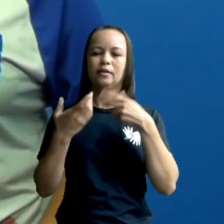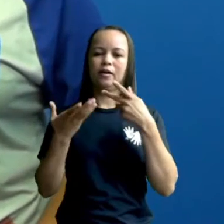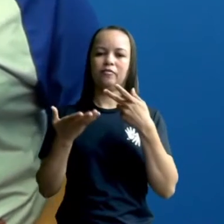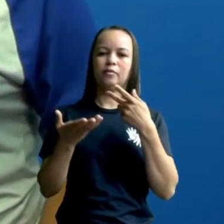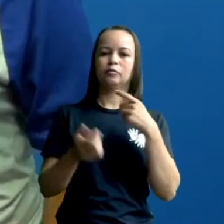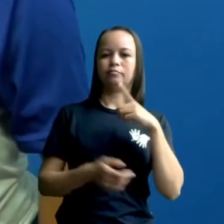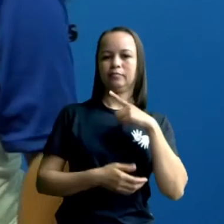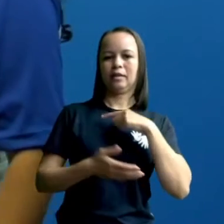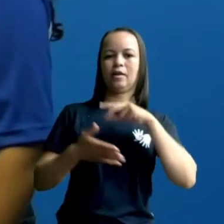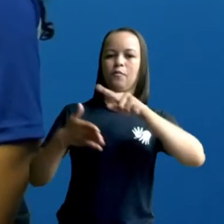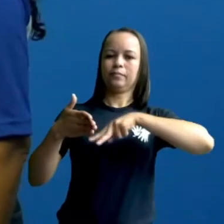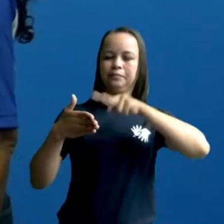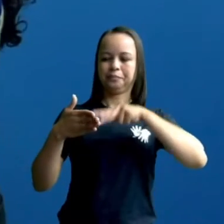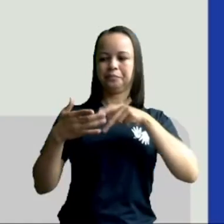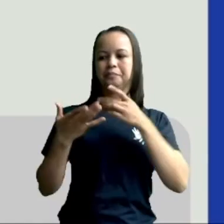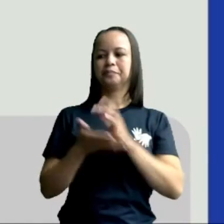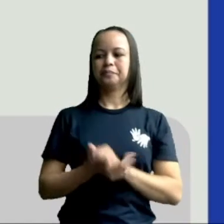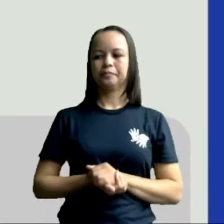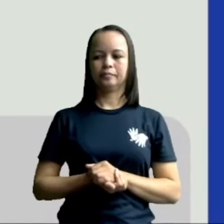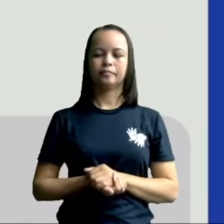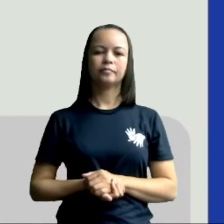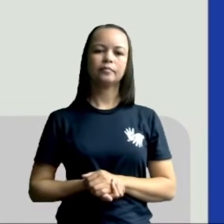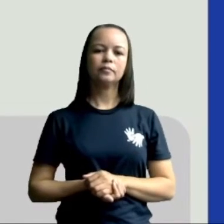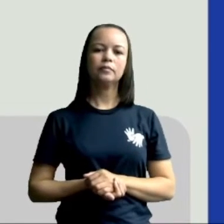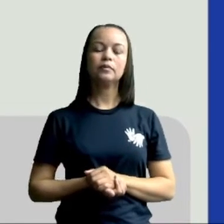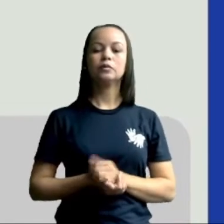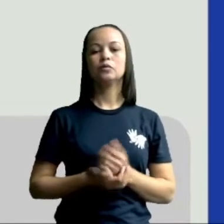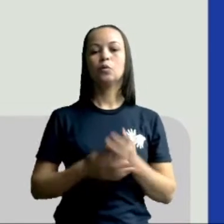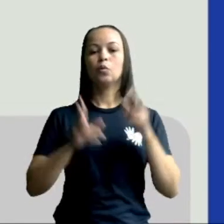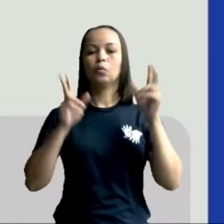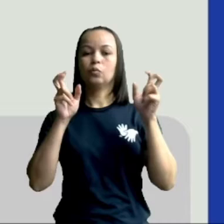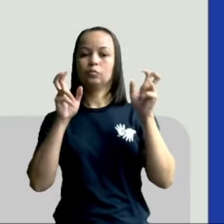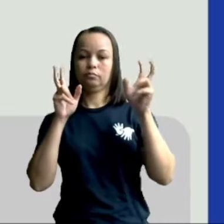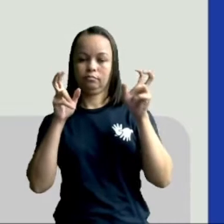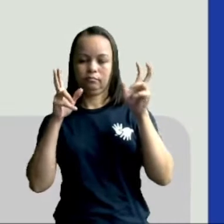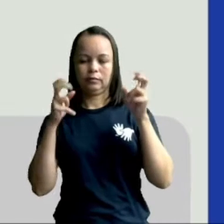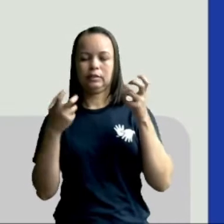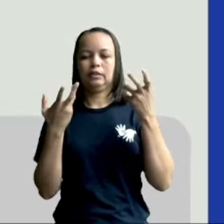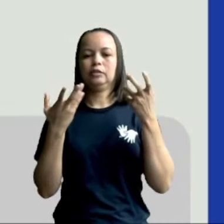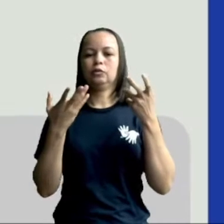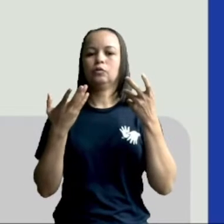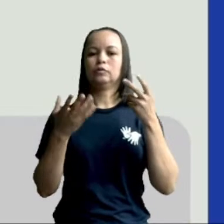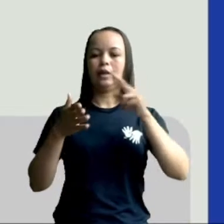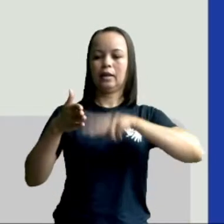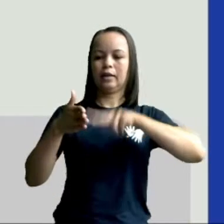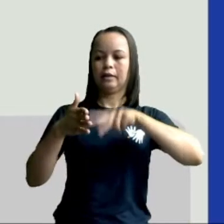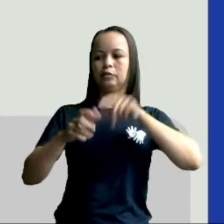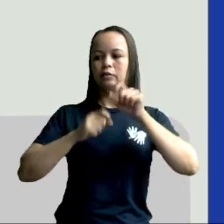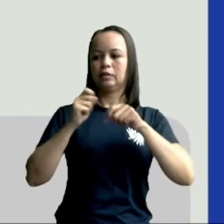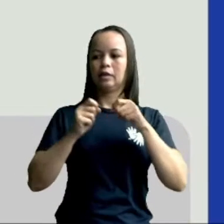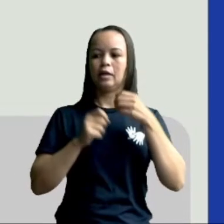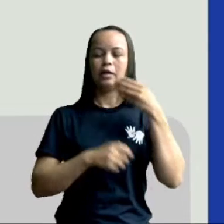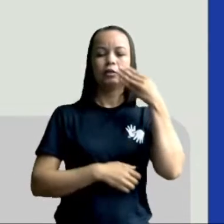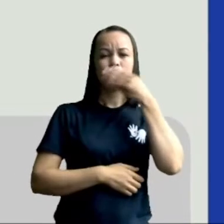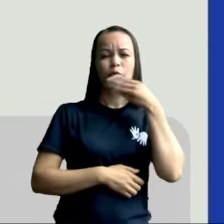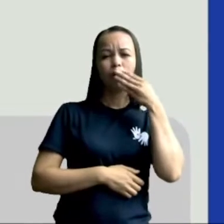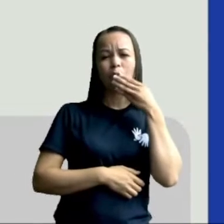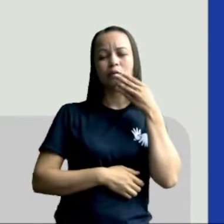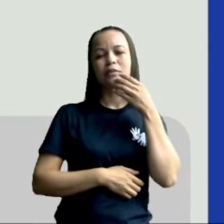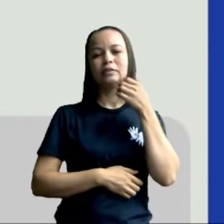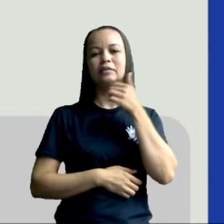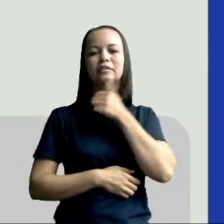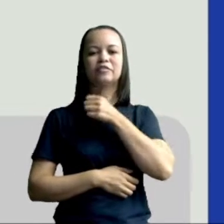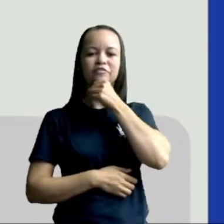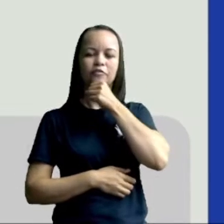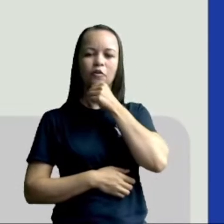leitura de leite. Vamos ler? O título da leitura de hoje é Doce de Vó, de